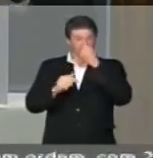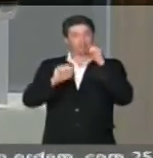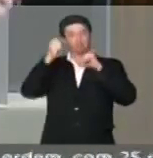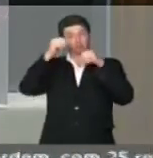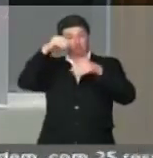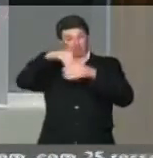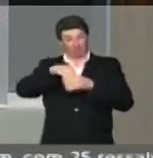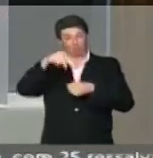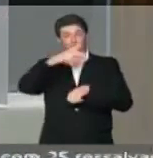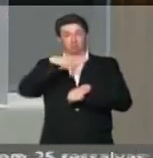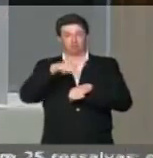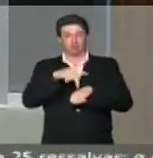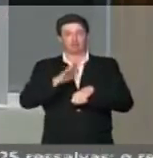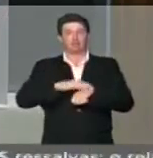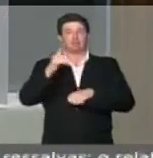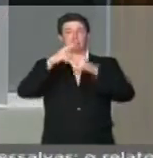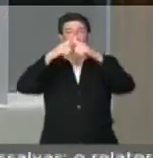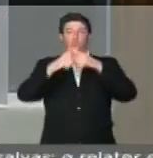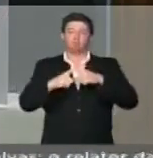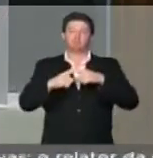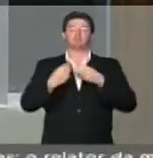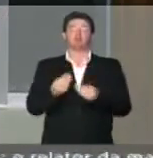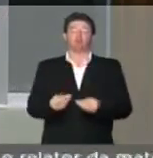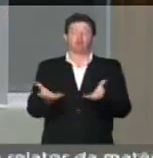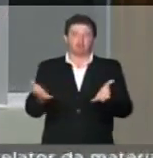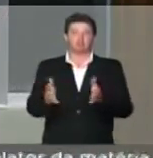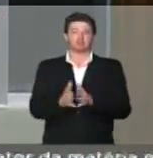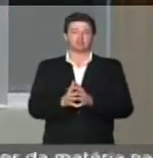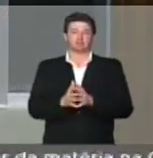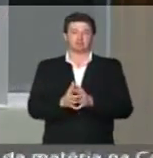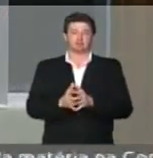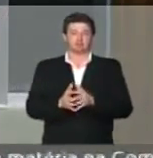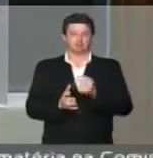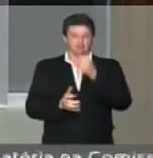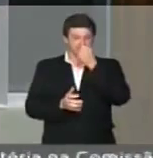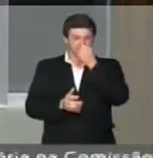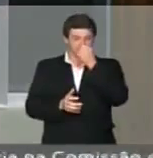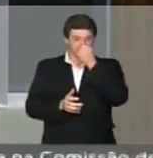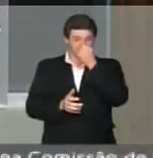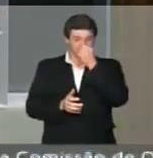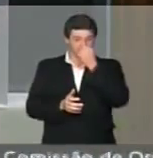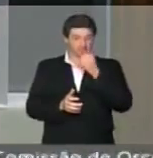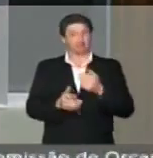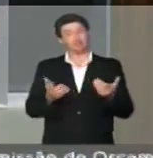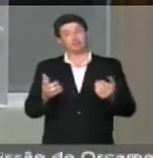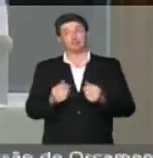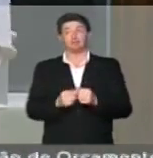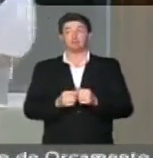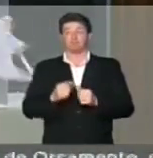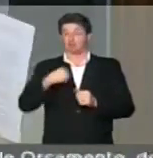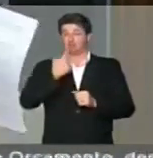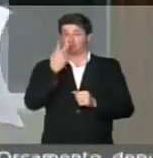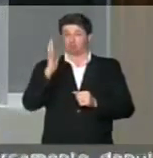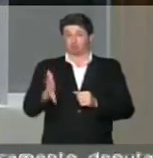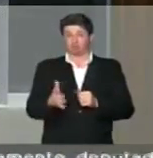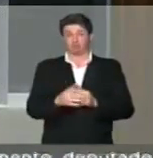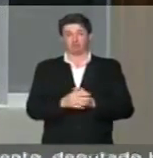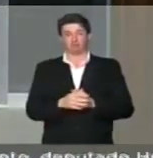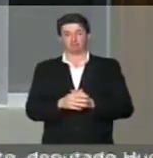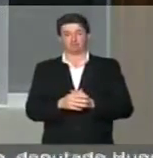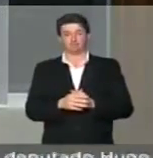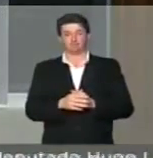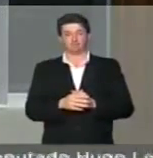interna, inclusive aumentando, dando maior competitividade à nossa produção nacional. E o que já mencionei aqui, a